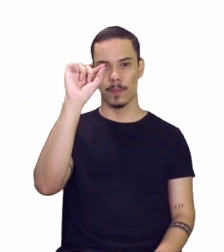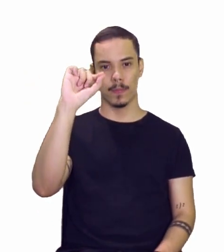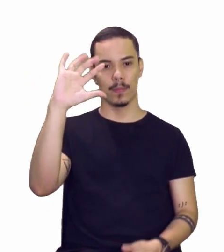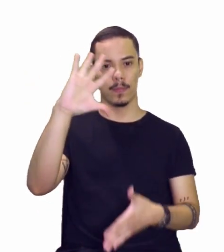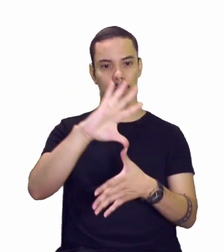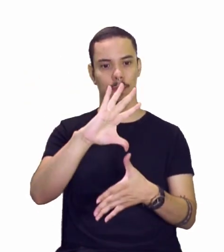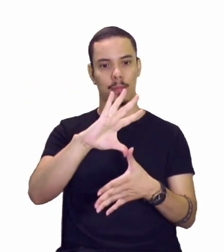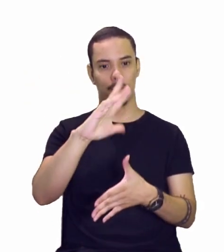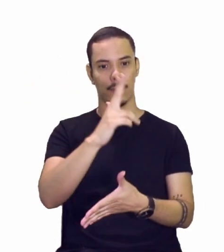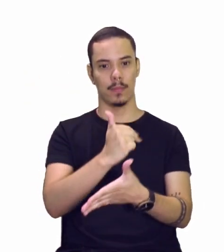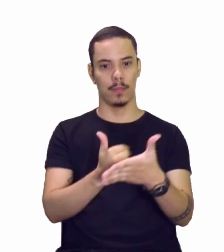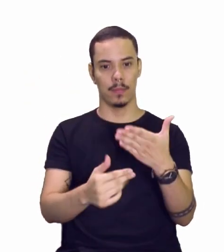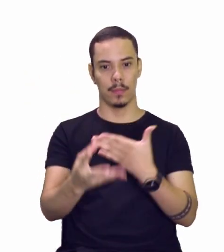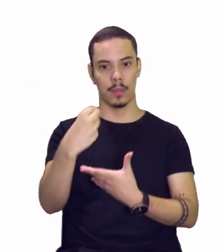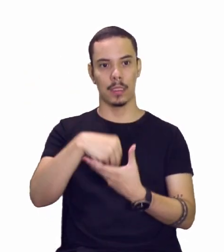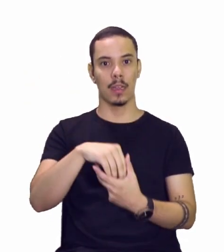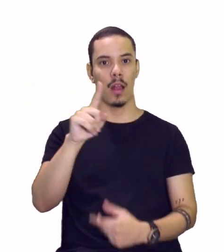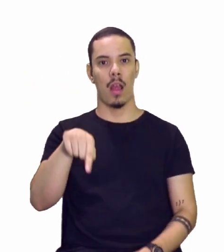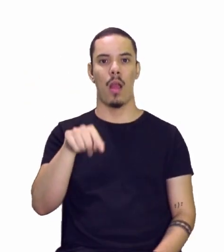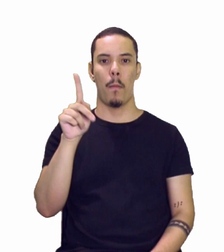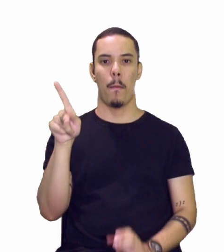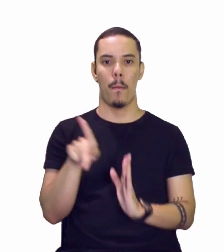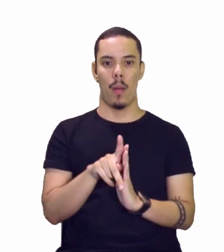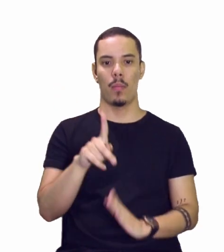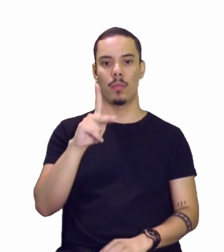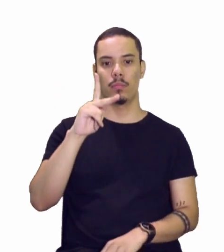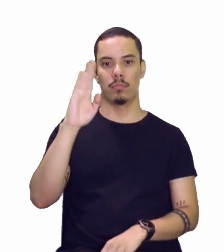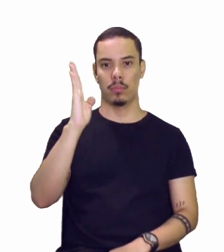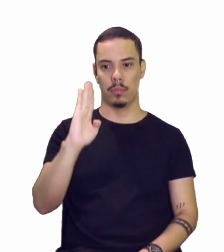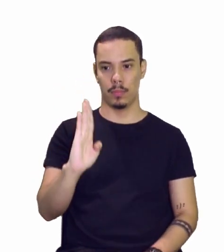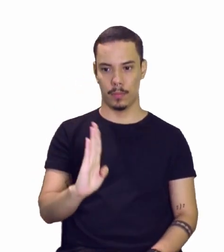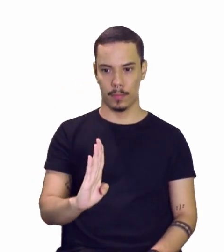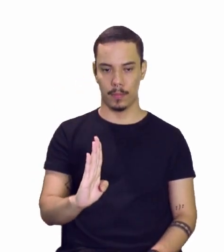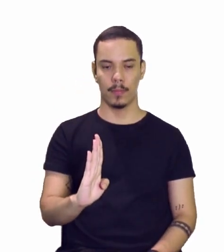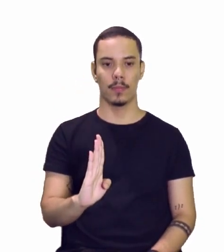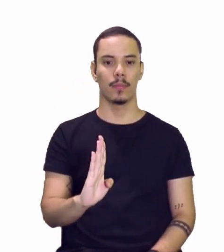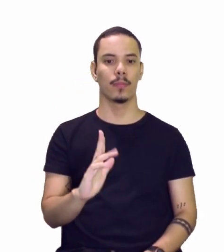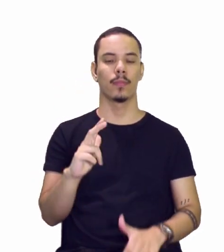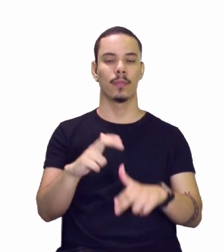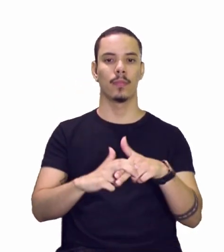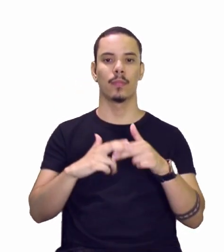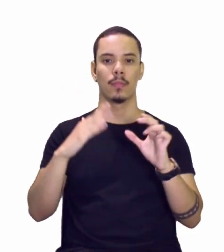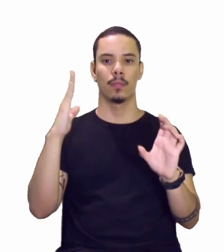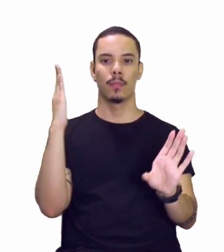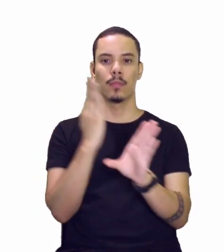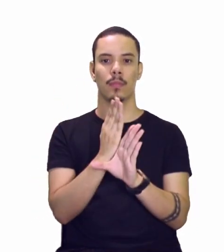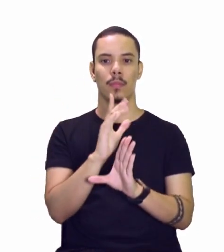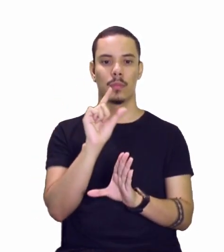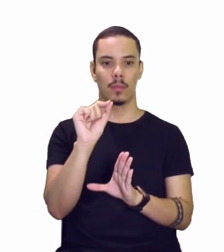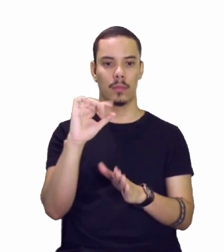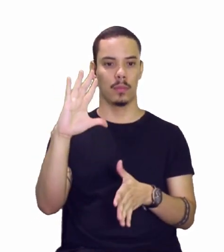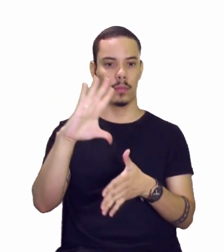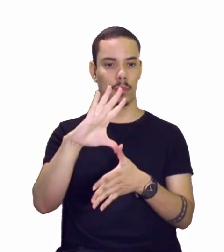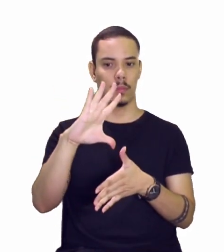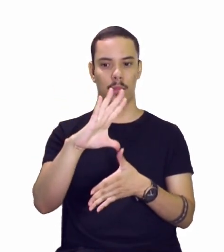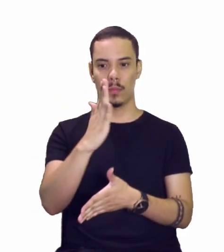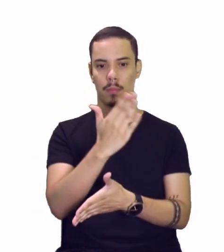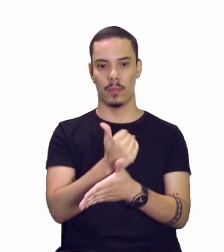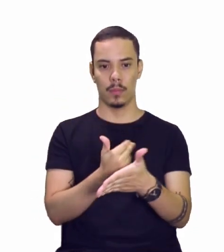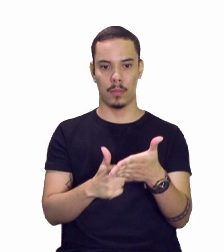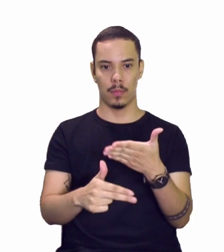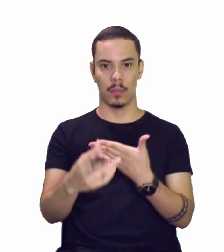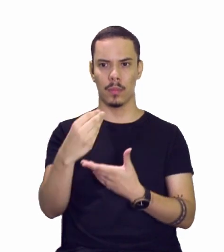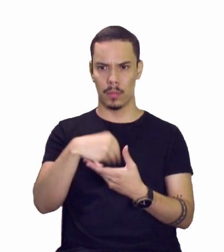mapa do Brasil. Esse tipo de mapa é um planisfério. É o mapa, sabe de quem?